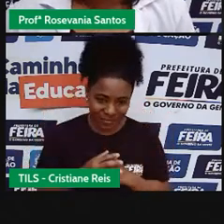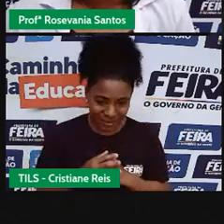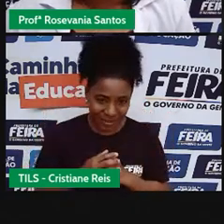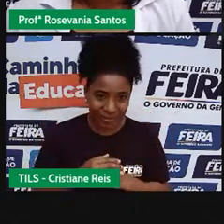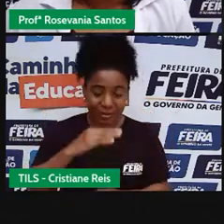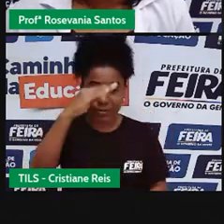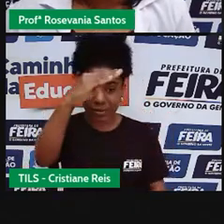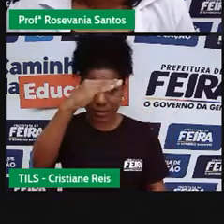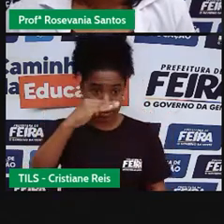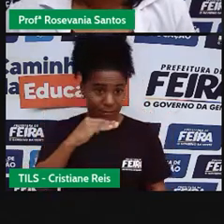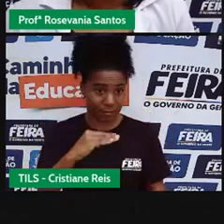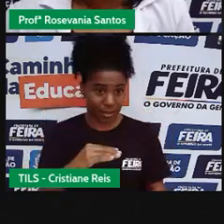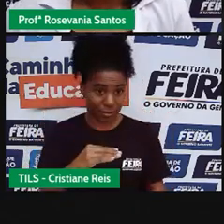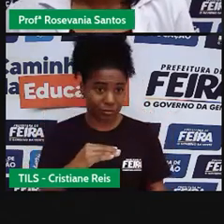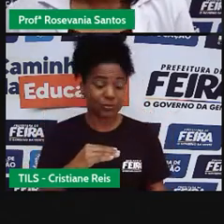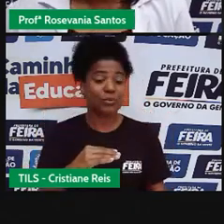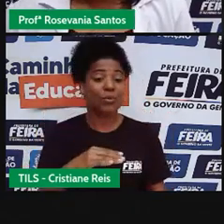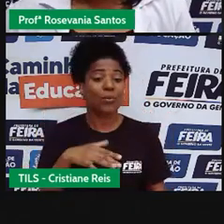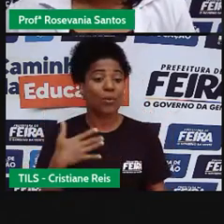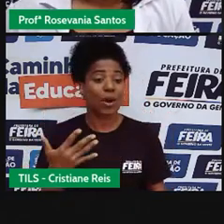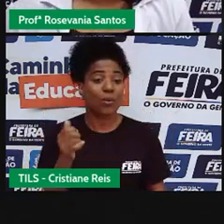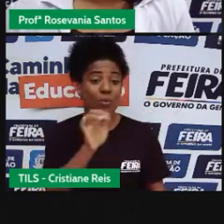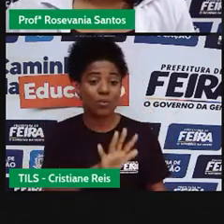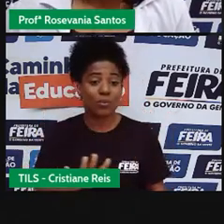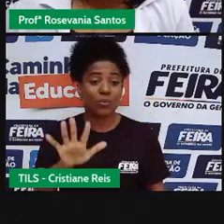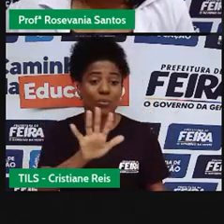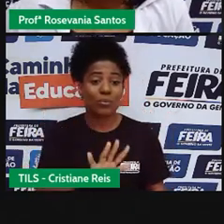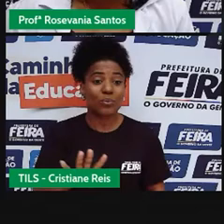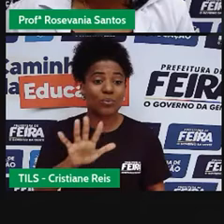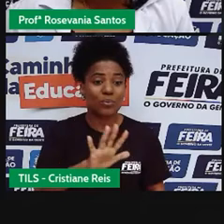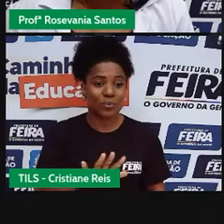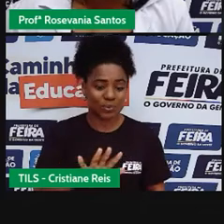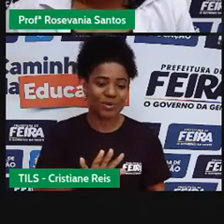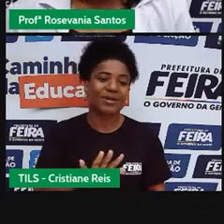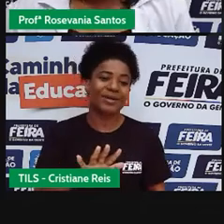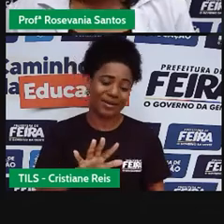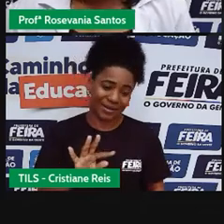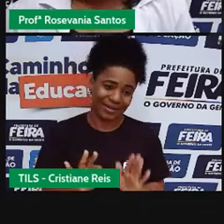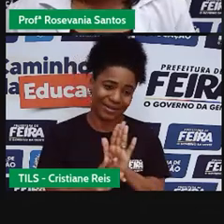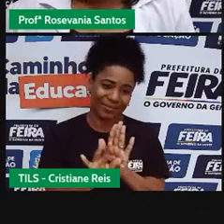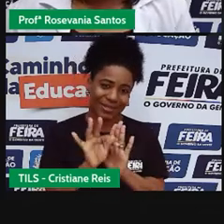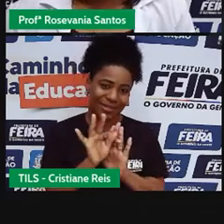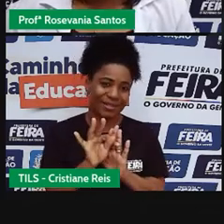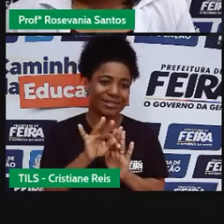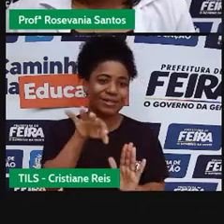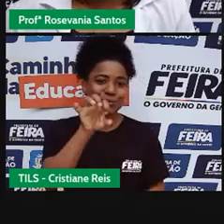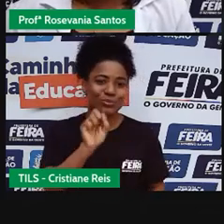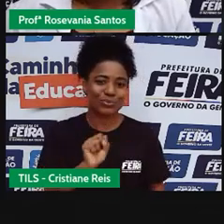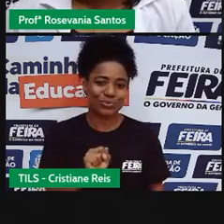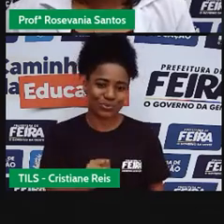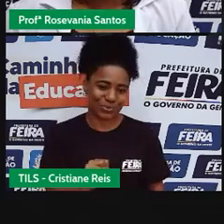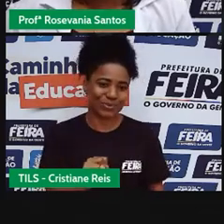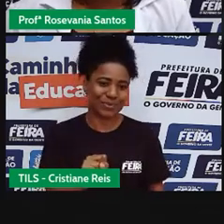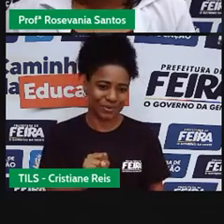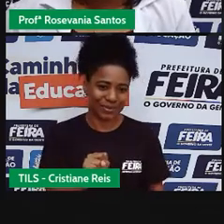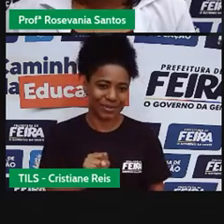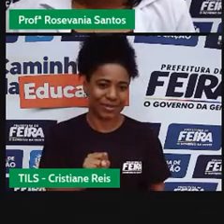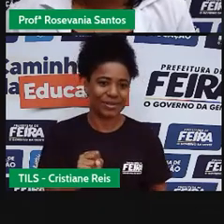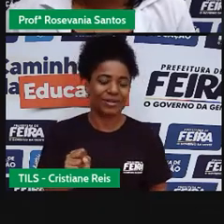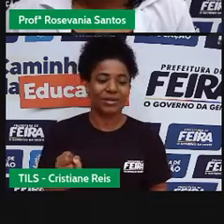Capricórnio, eu já entrei em outra zona, que é a zona temperada sul, que vai dar aquela ideia, né,